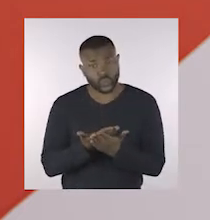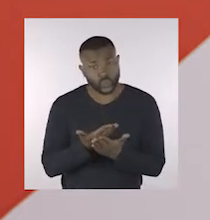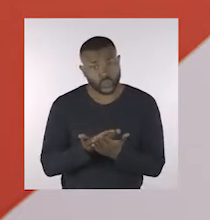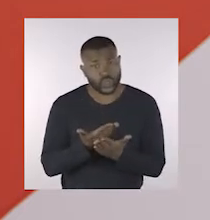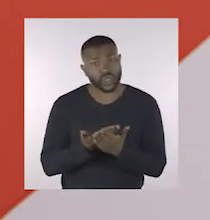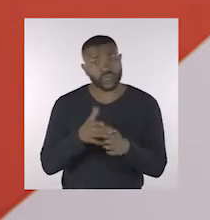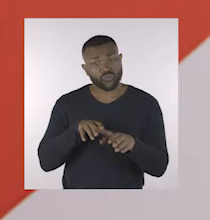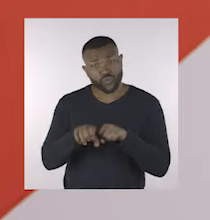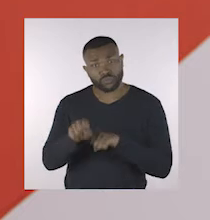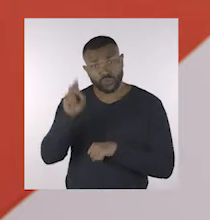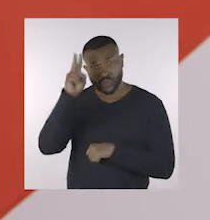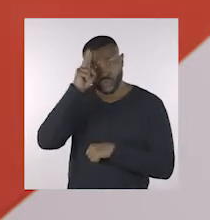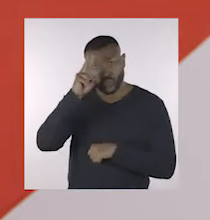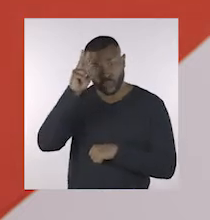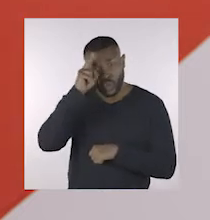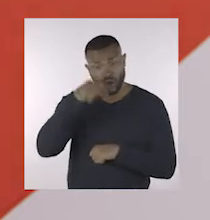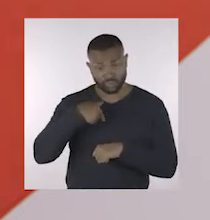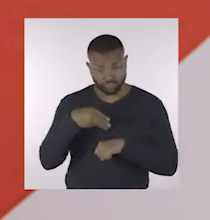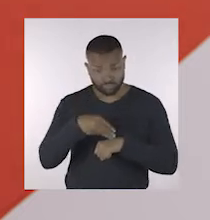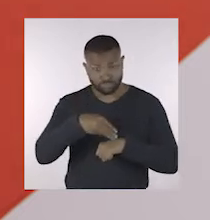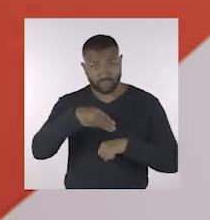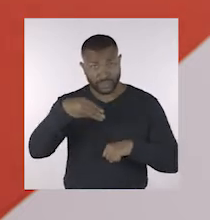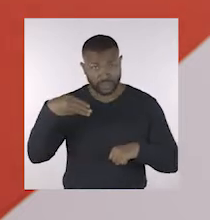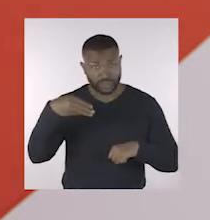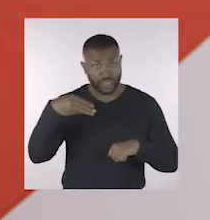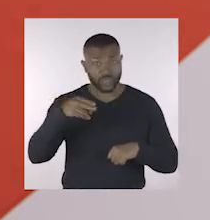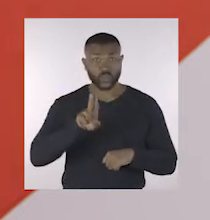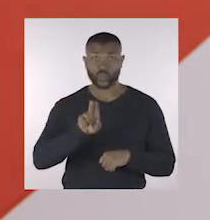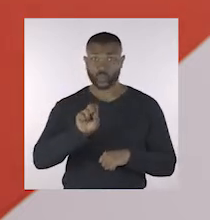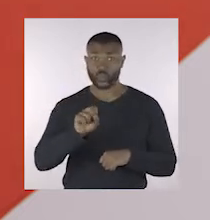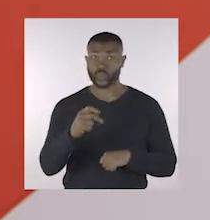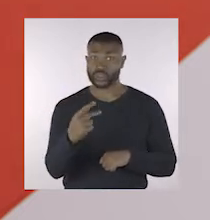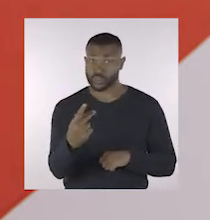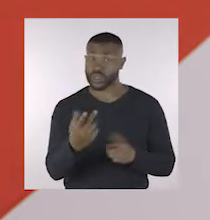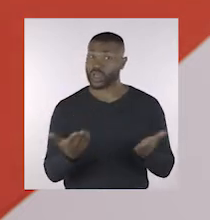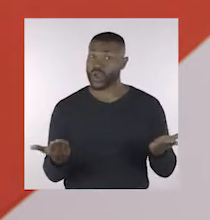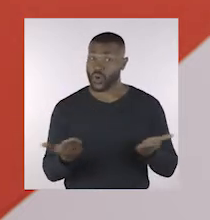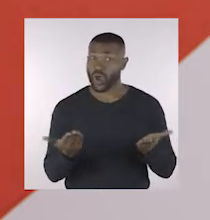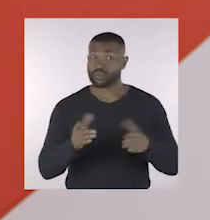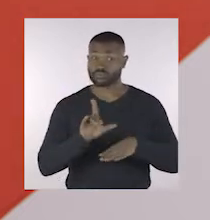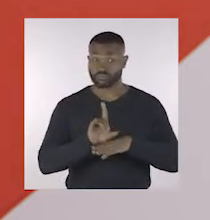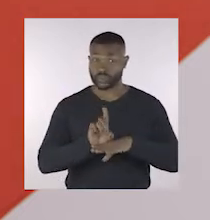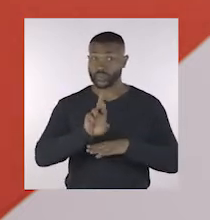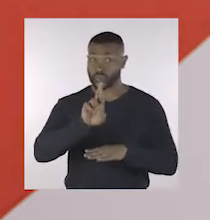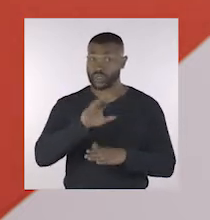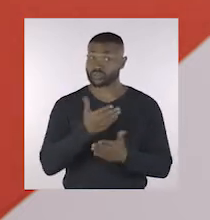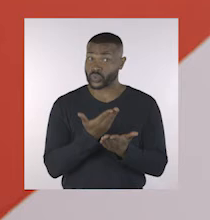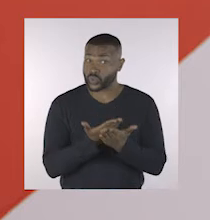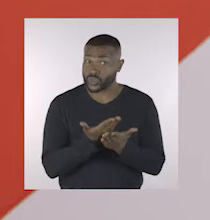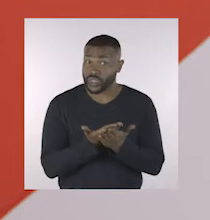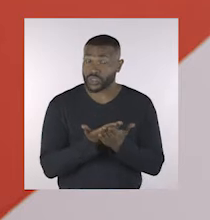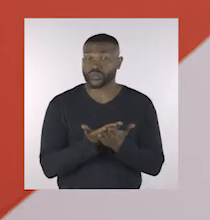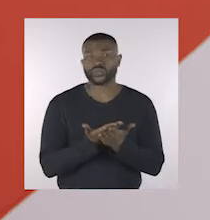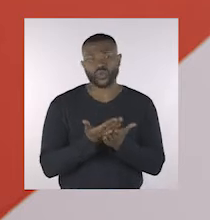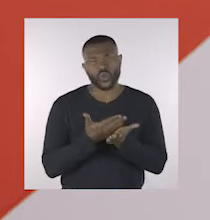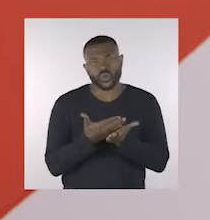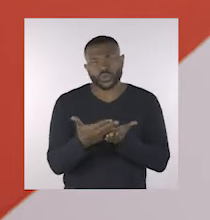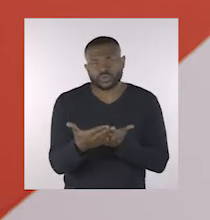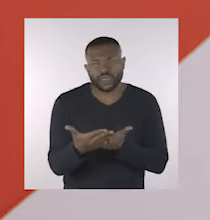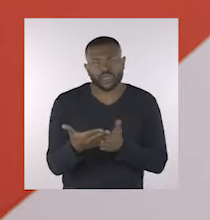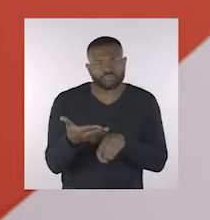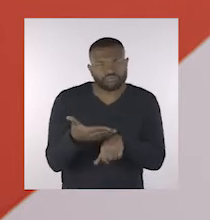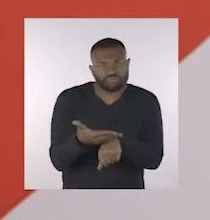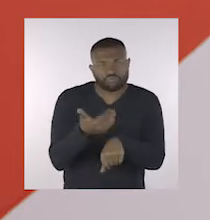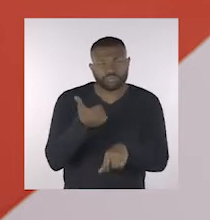fiz isso me formei história fiz mestrado na USP tô fazendo doutorado e mais